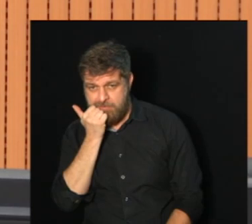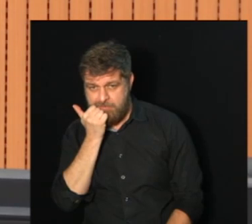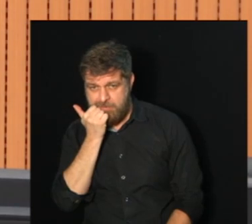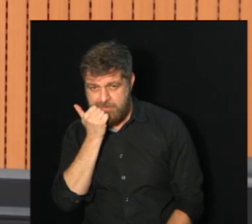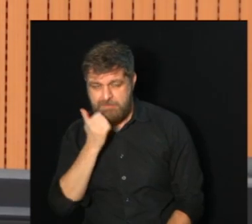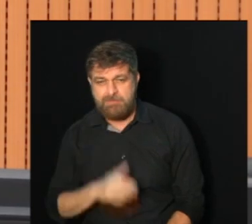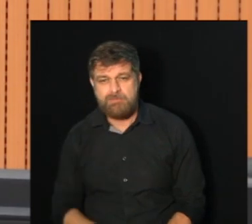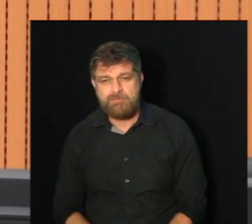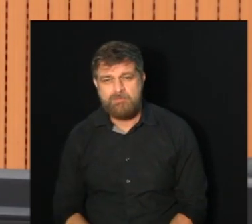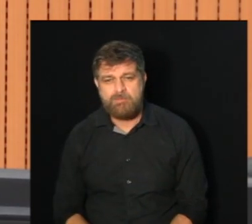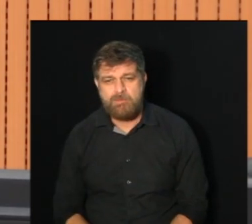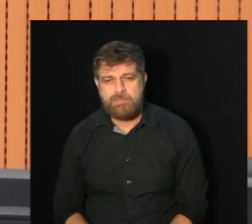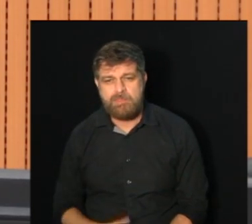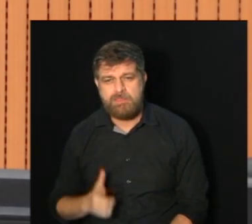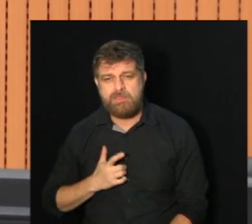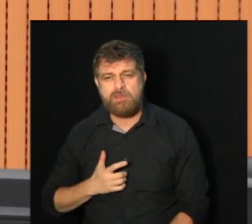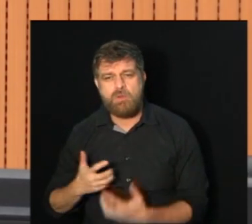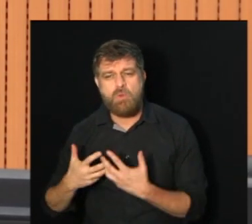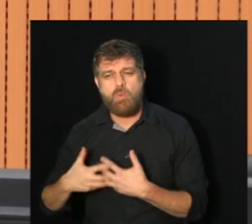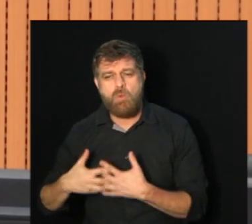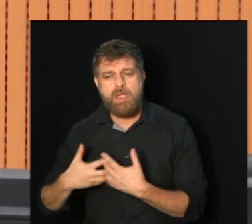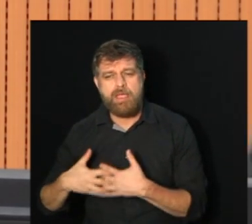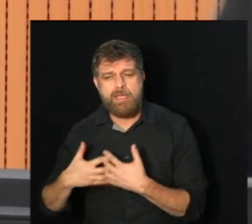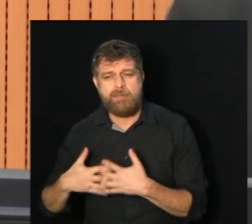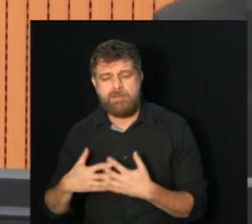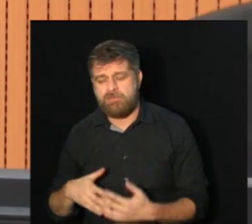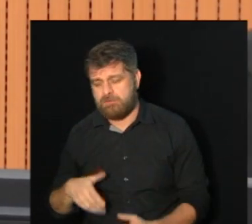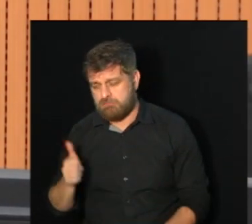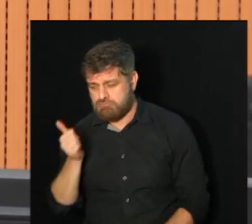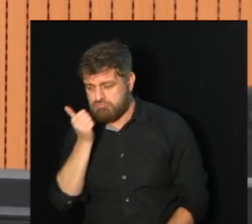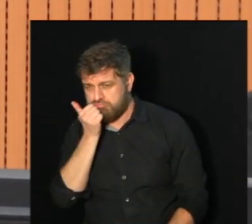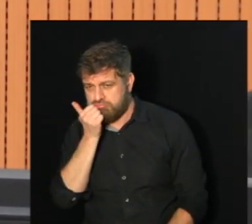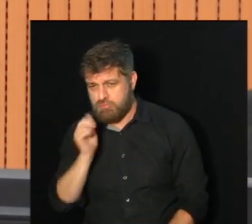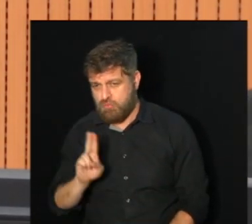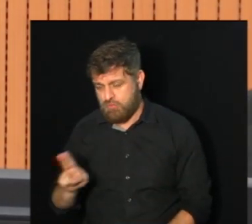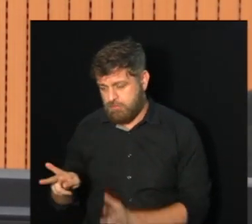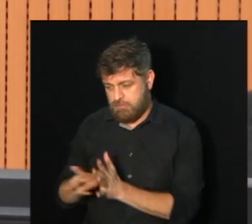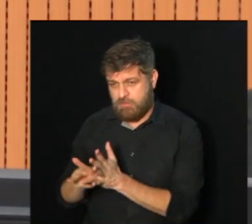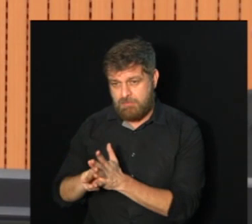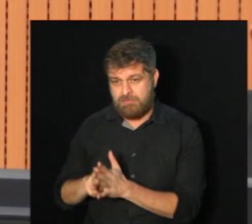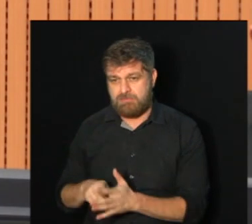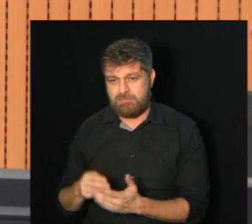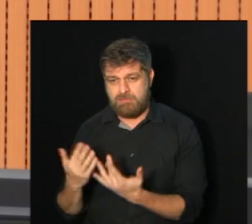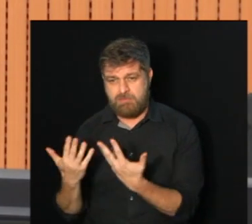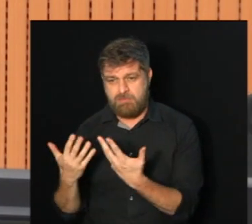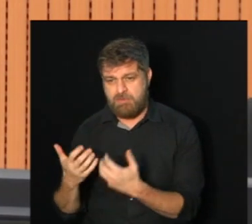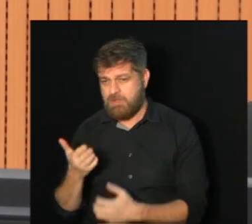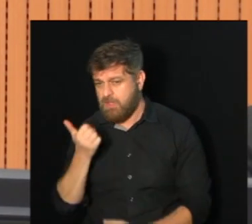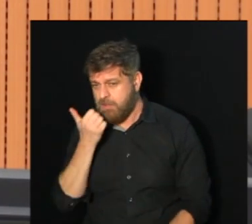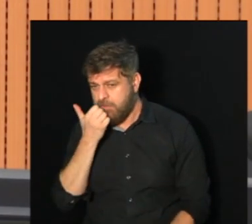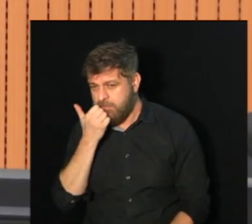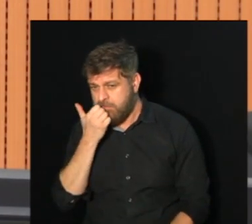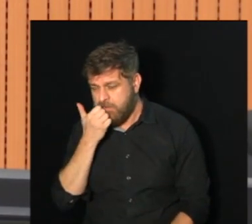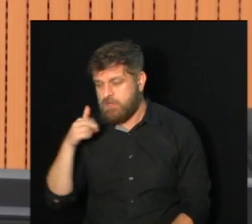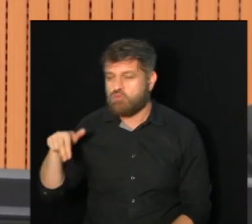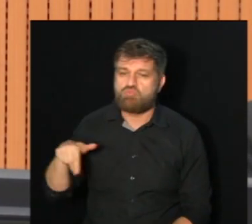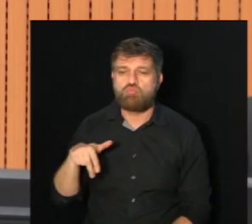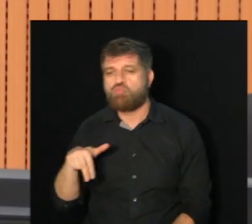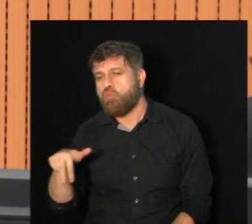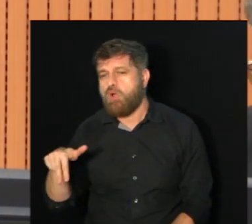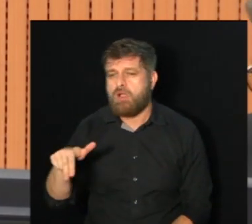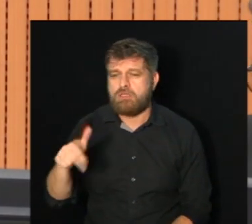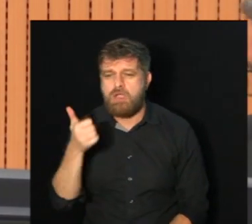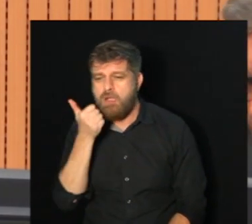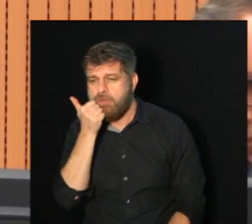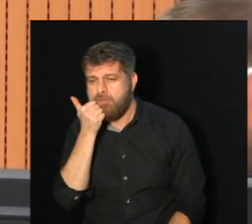com um equipamento Handy Talk na minha mão, passeando aqui pela minha casa, ok, Fábio?